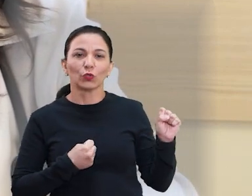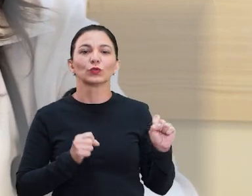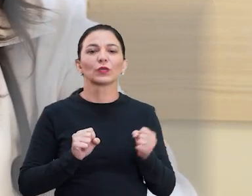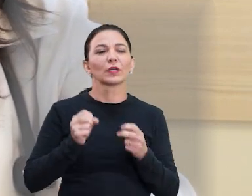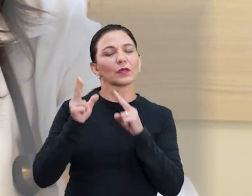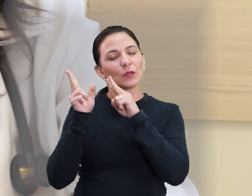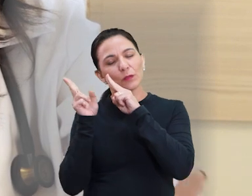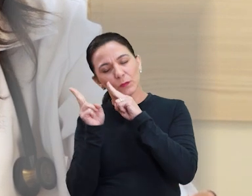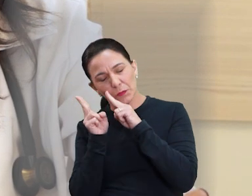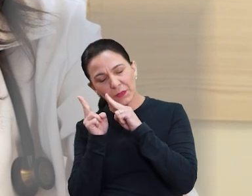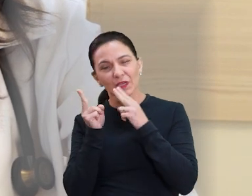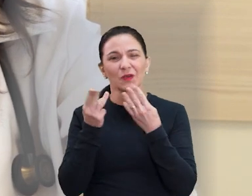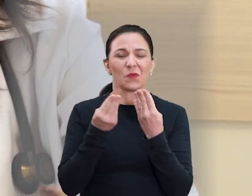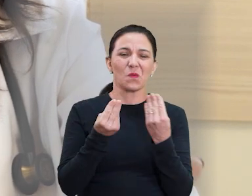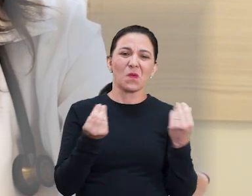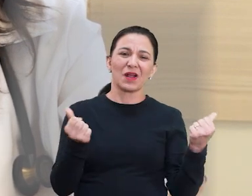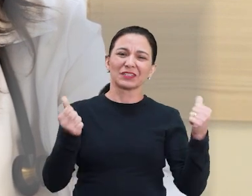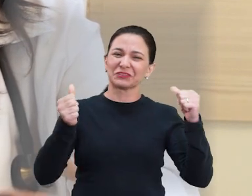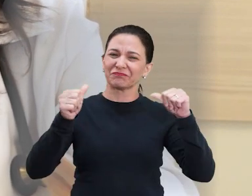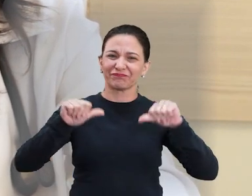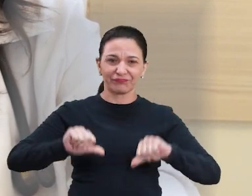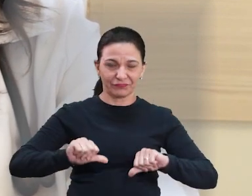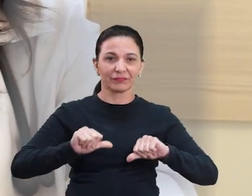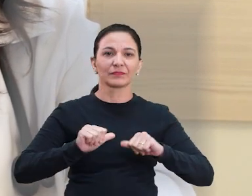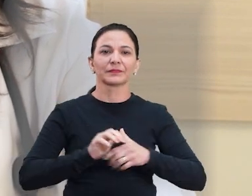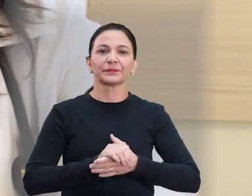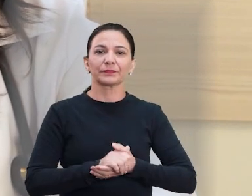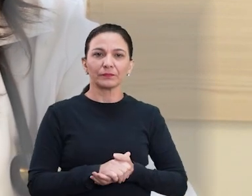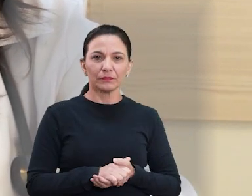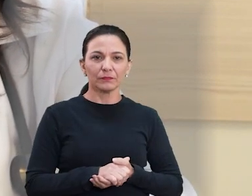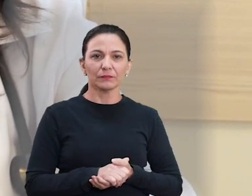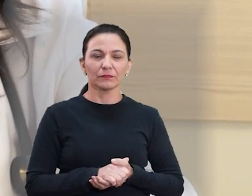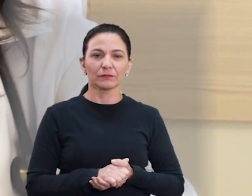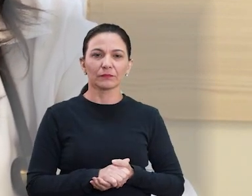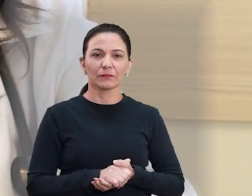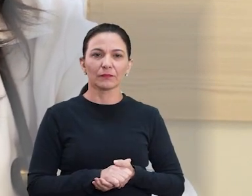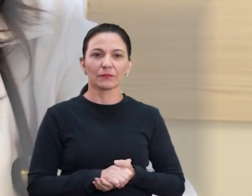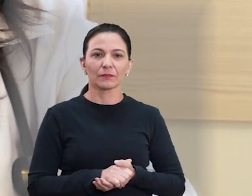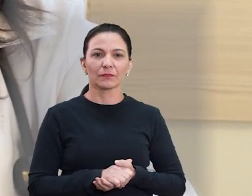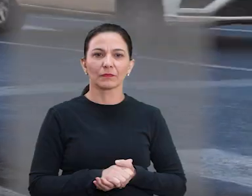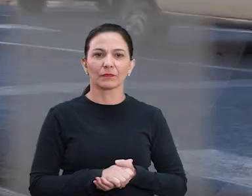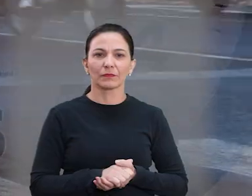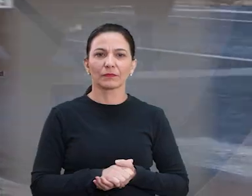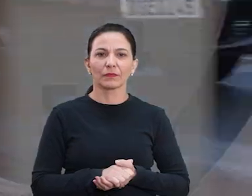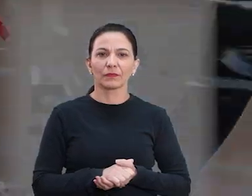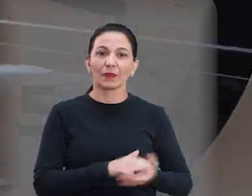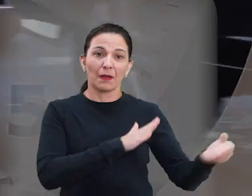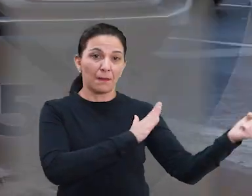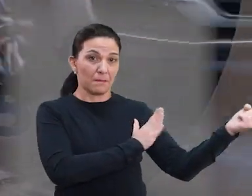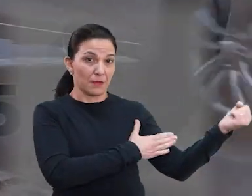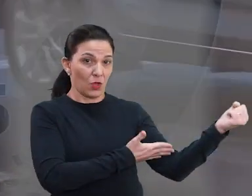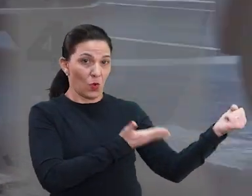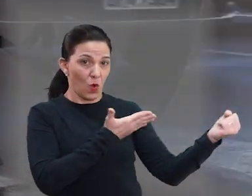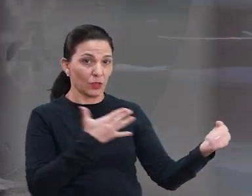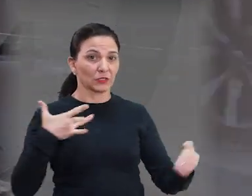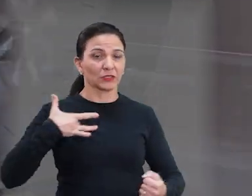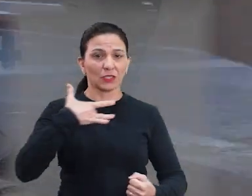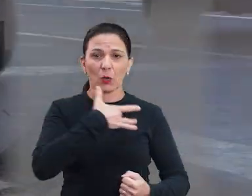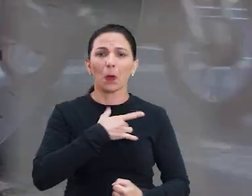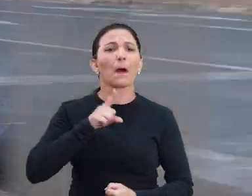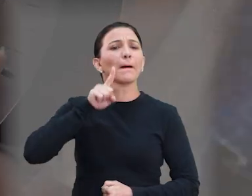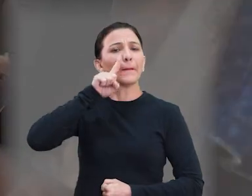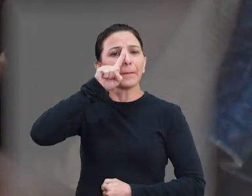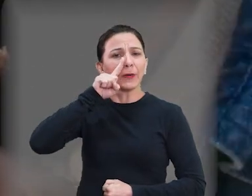hábitos de sono então se você dorme pouco também você vai ter um fator de risco maior para desenvolver a pressão a